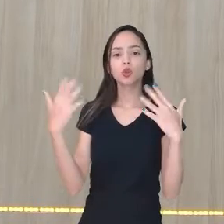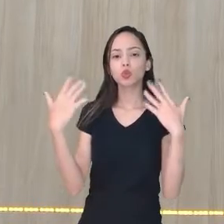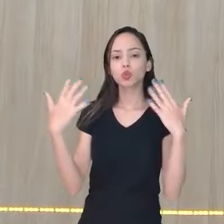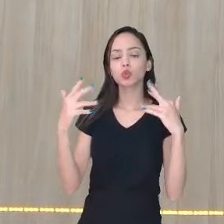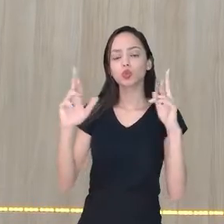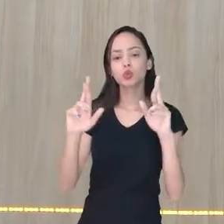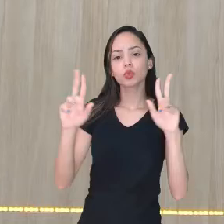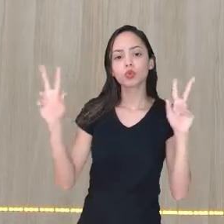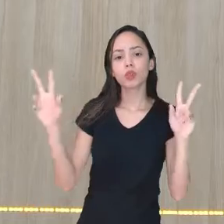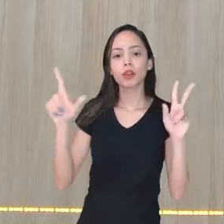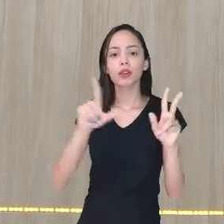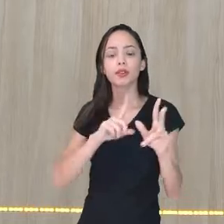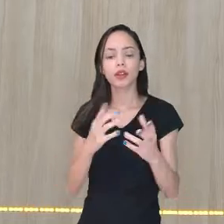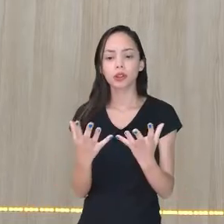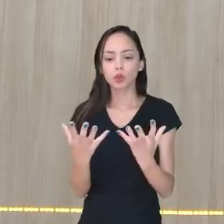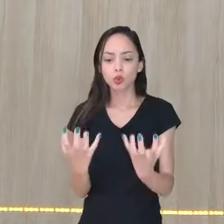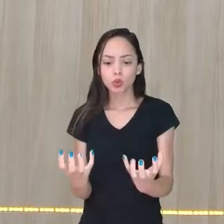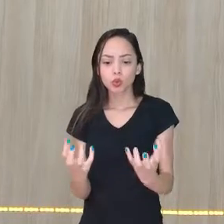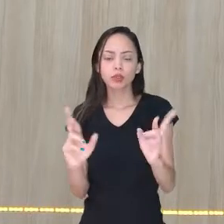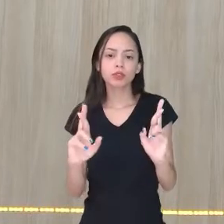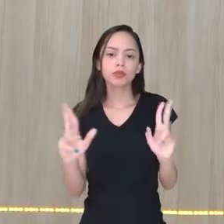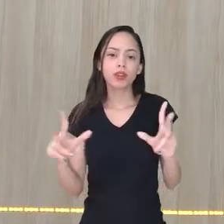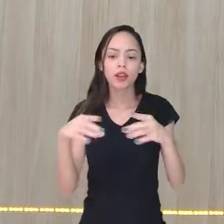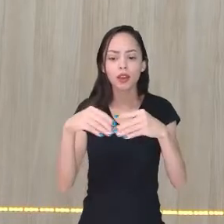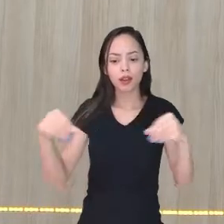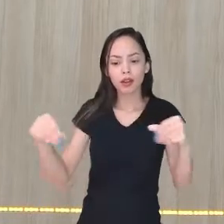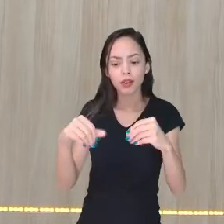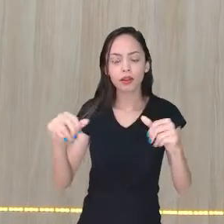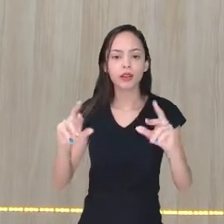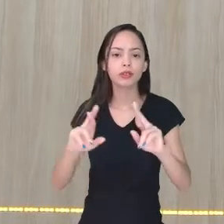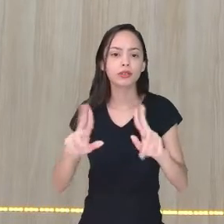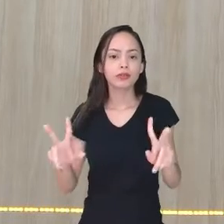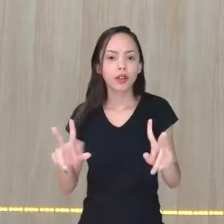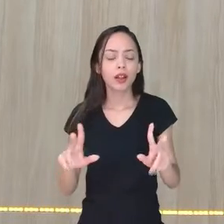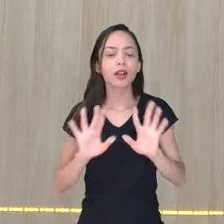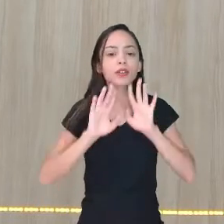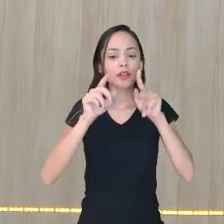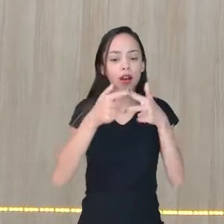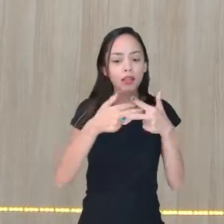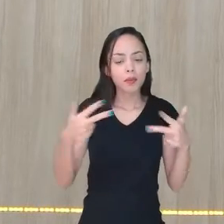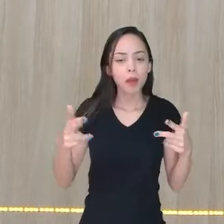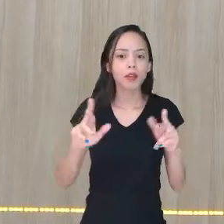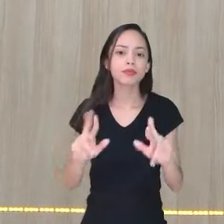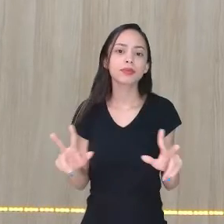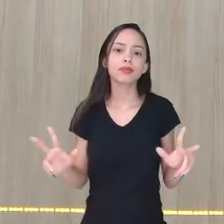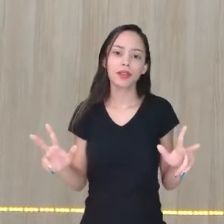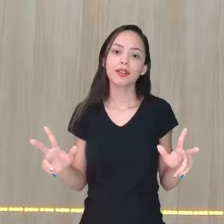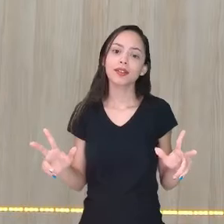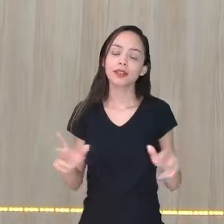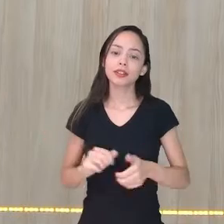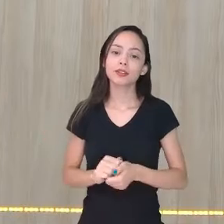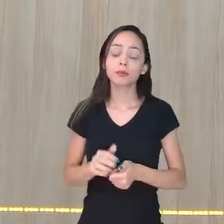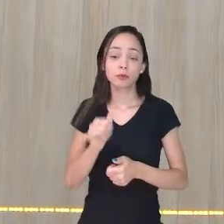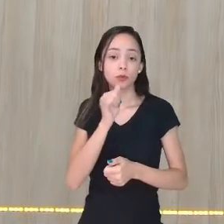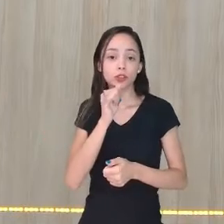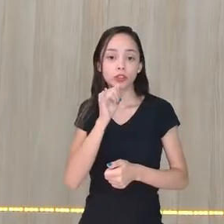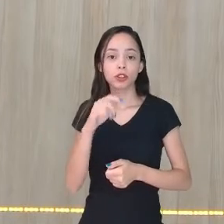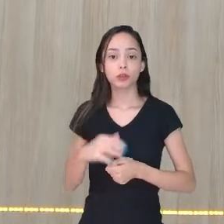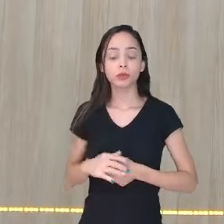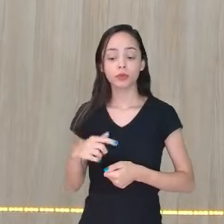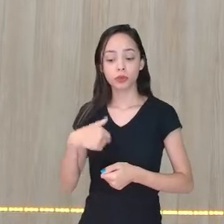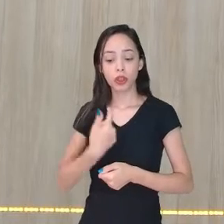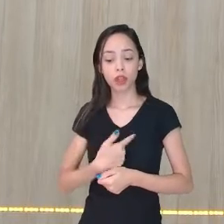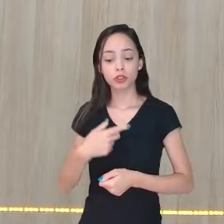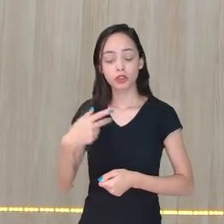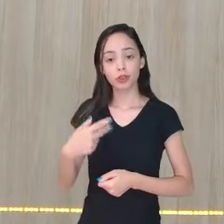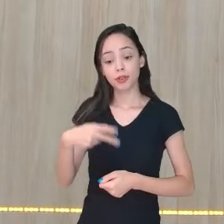água, um tipo de solo, animais, fungos que lá habitam. Então, a gente que mora aqui, por exemplo, na Mata Atlântica,